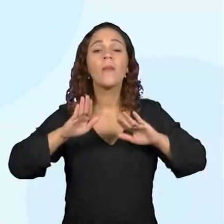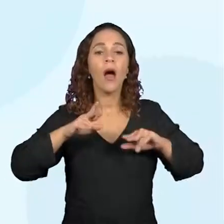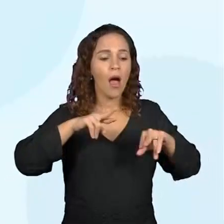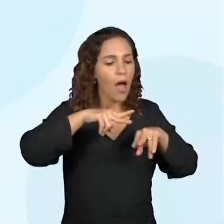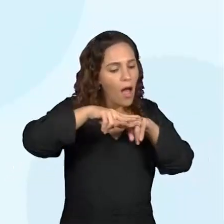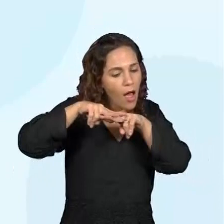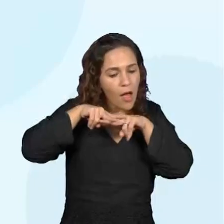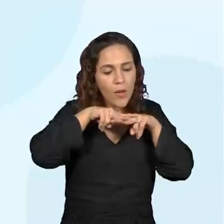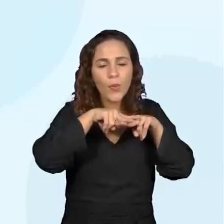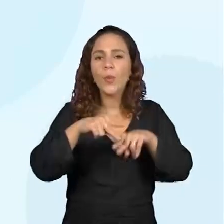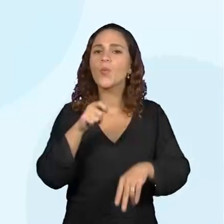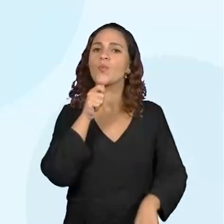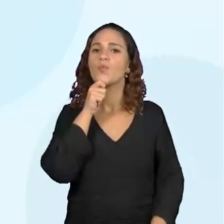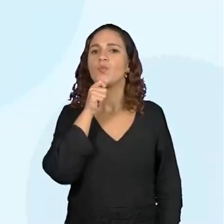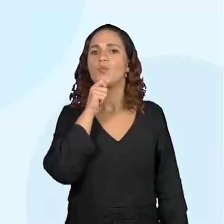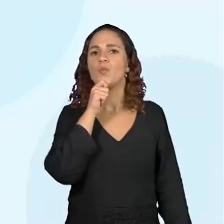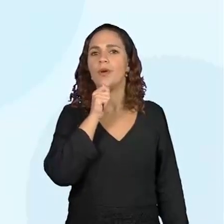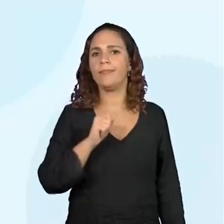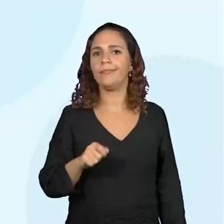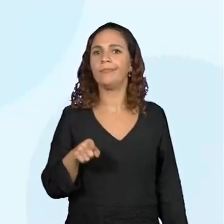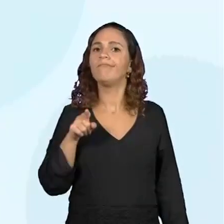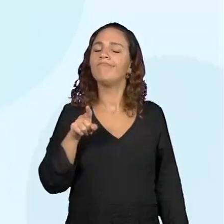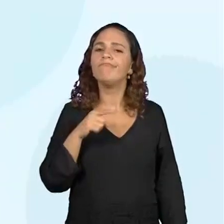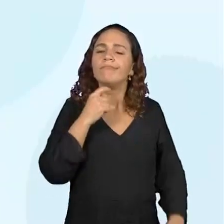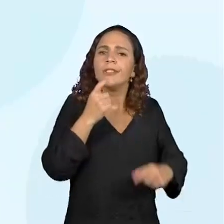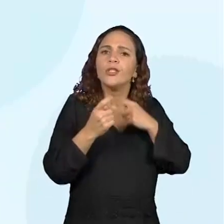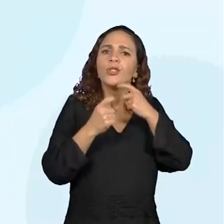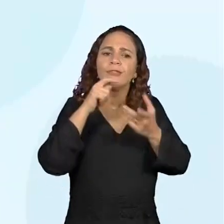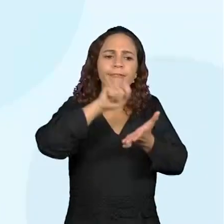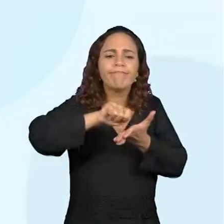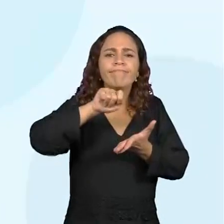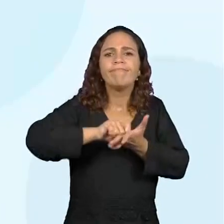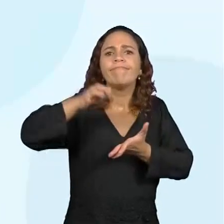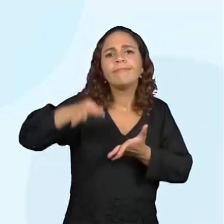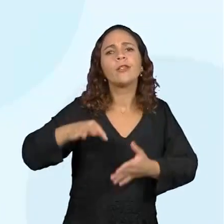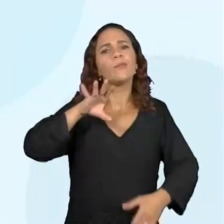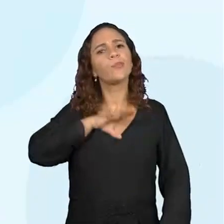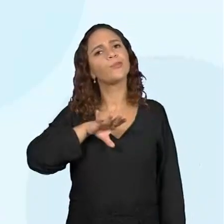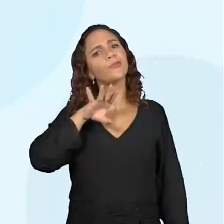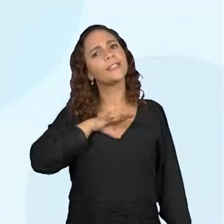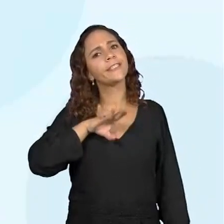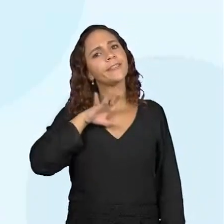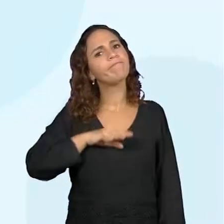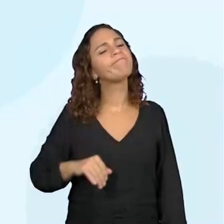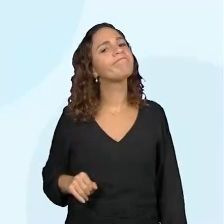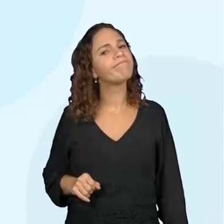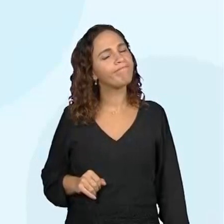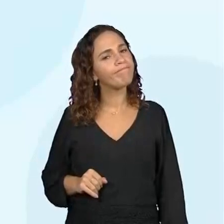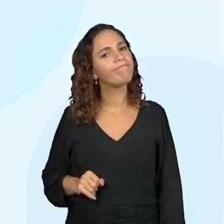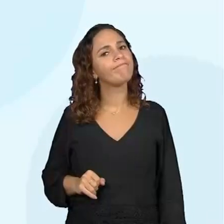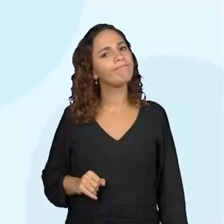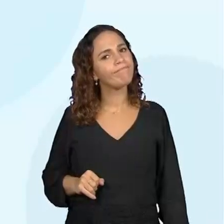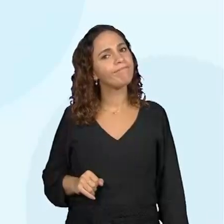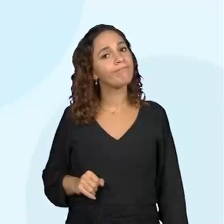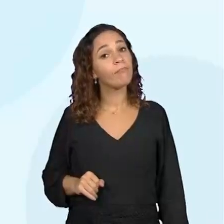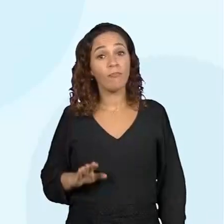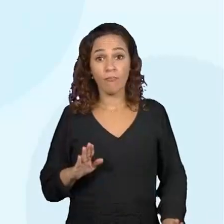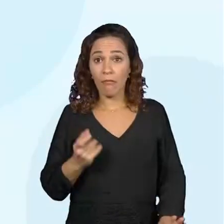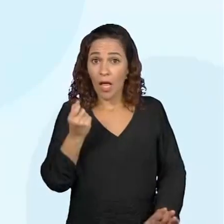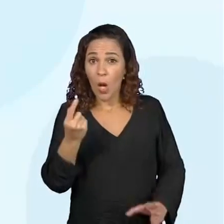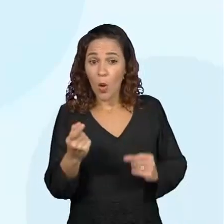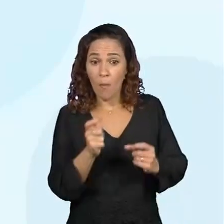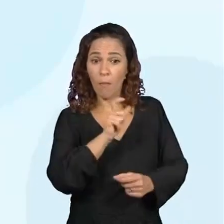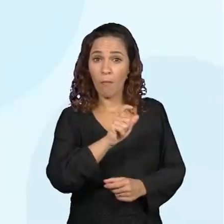revisados. Eles tiveram muitas dúvidas na escrita de algumas palavras, e algumas